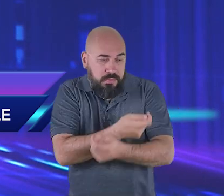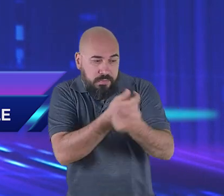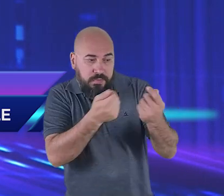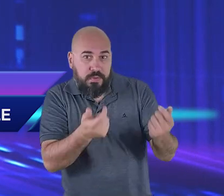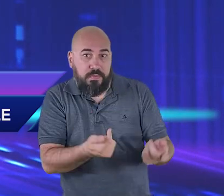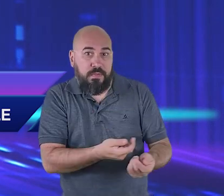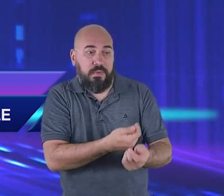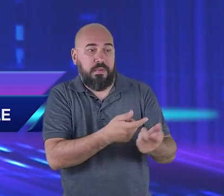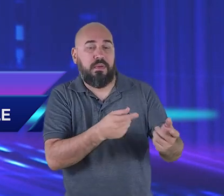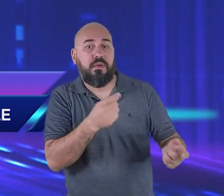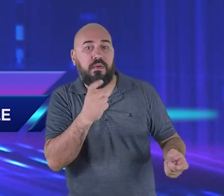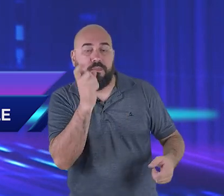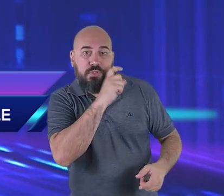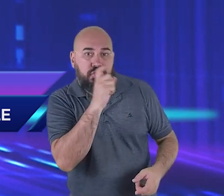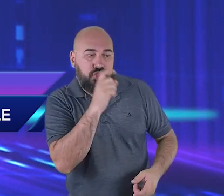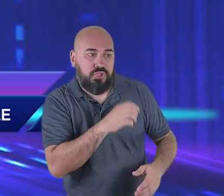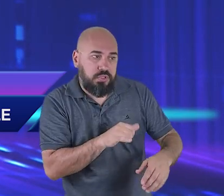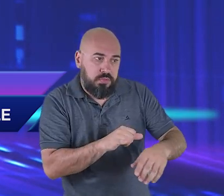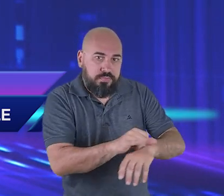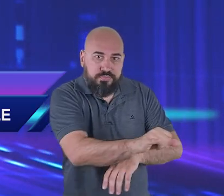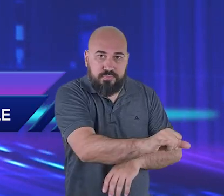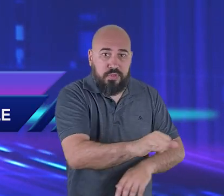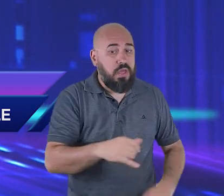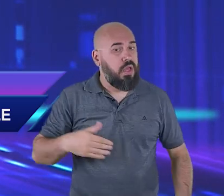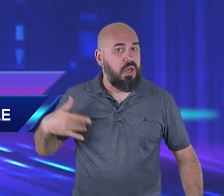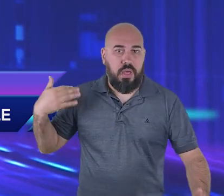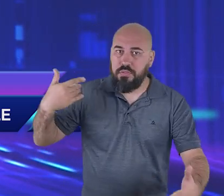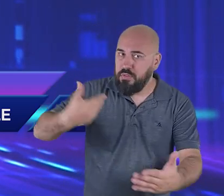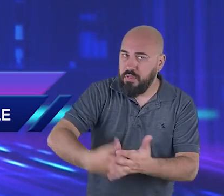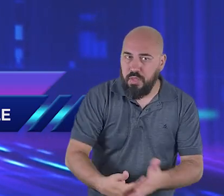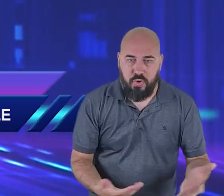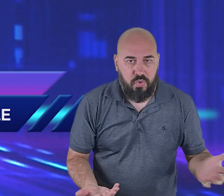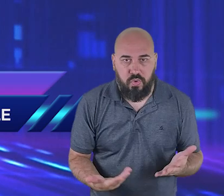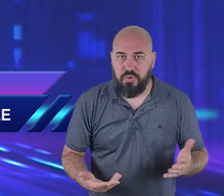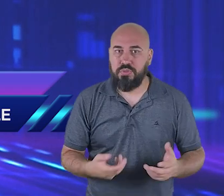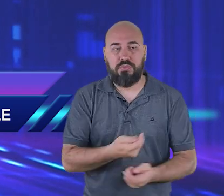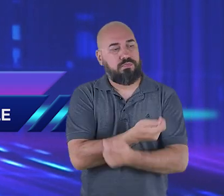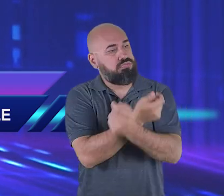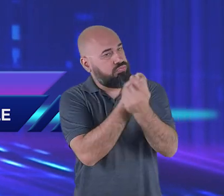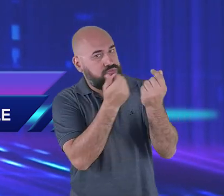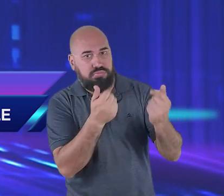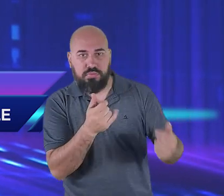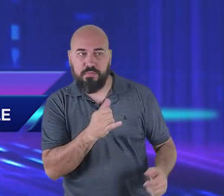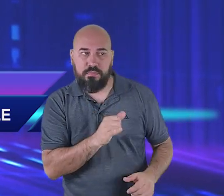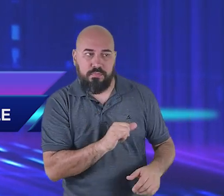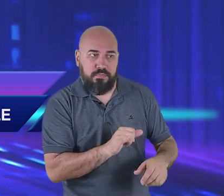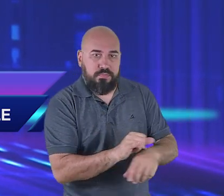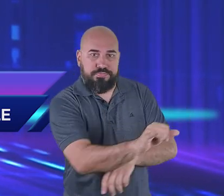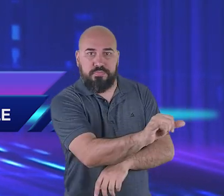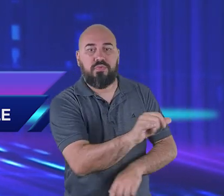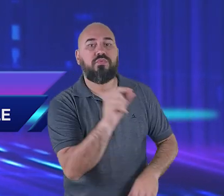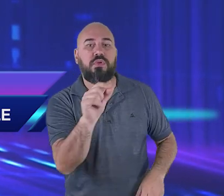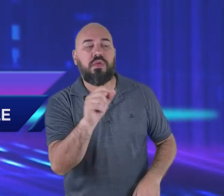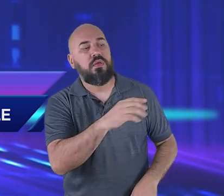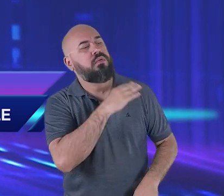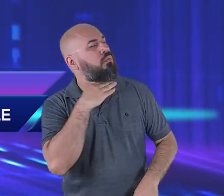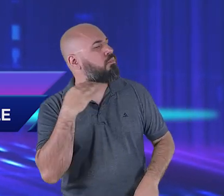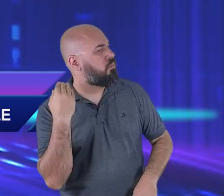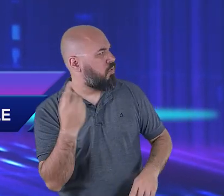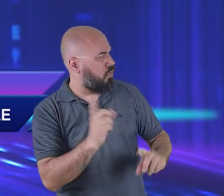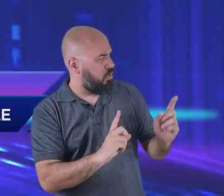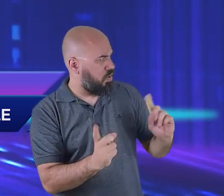tempos, de uma forma ou de outra. Satanás estava sugerindo aos seres humanos para colocarem os